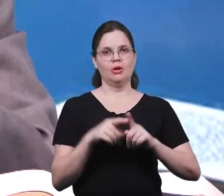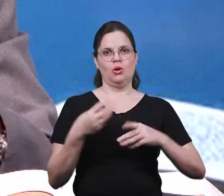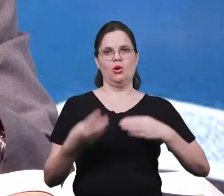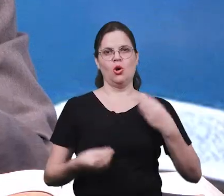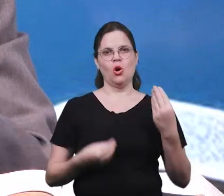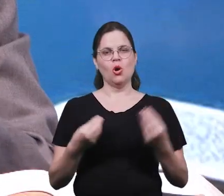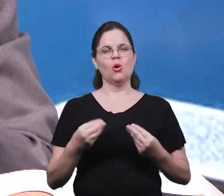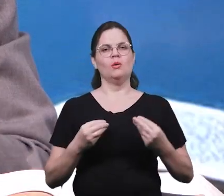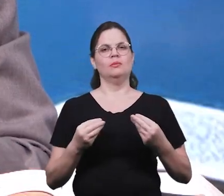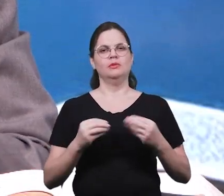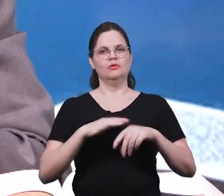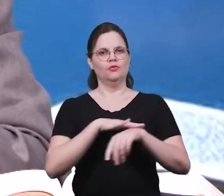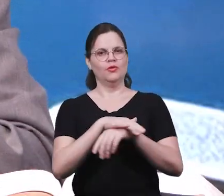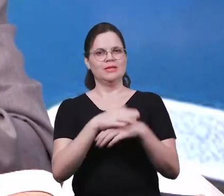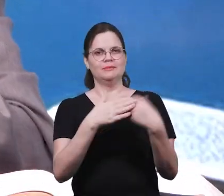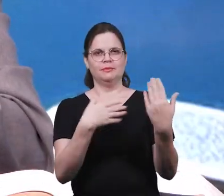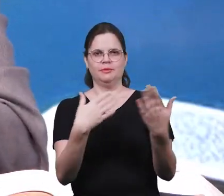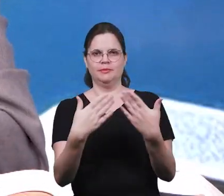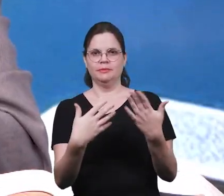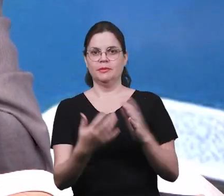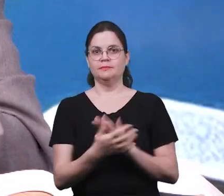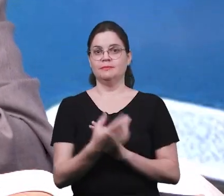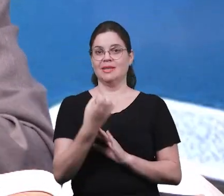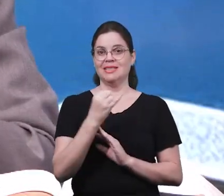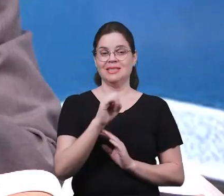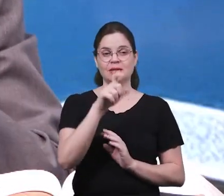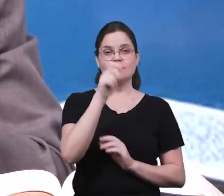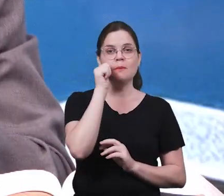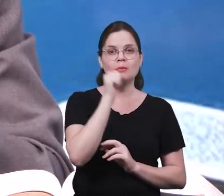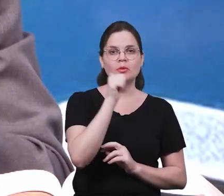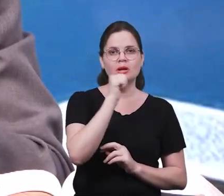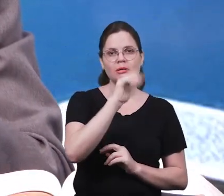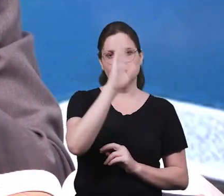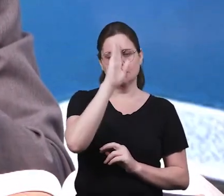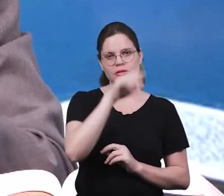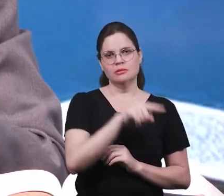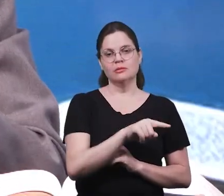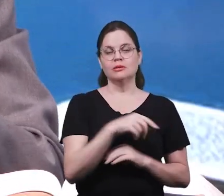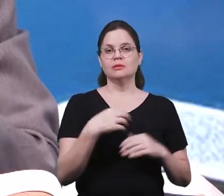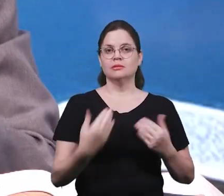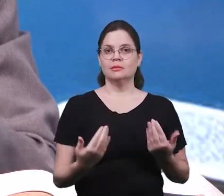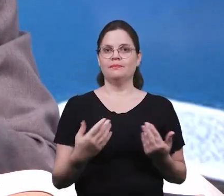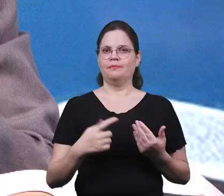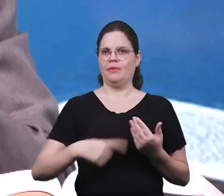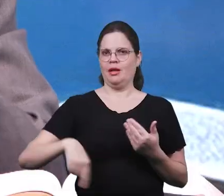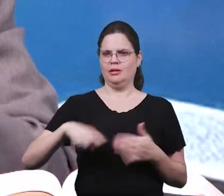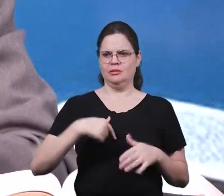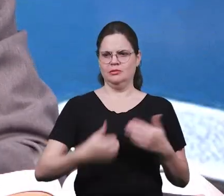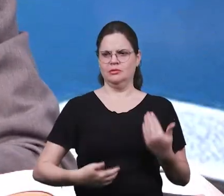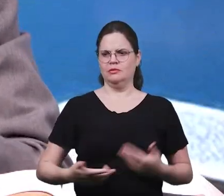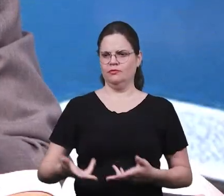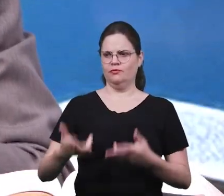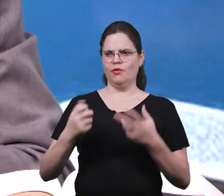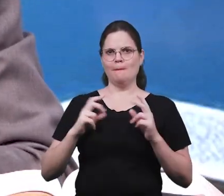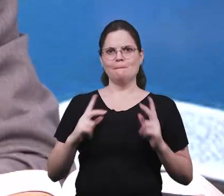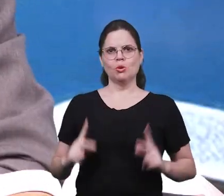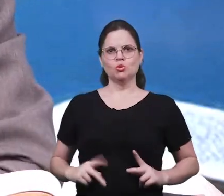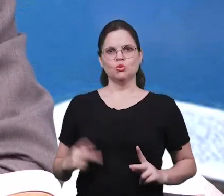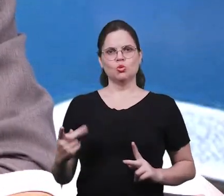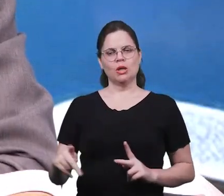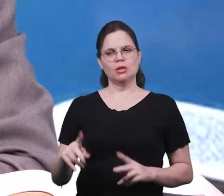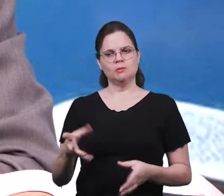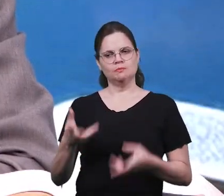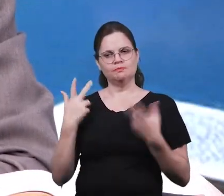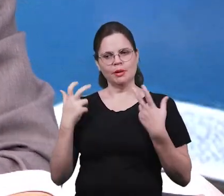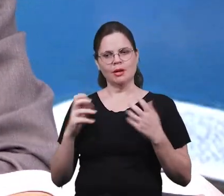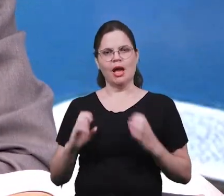com as pessoas, né? Se tratando principalmente de irmãs, né? Aí a igreja então vê nessa postura o que é a ética